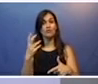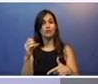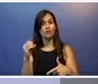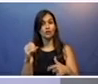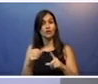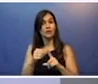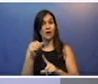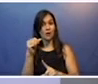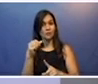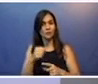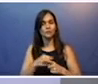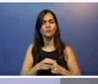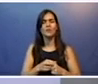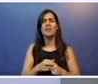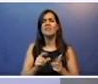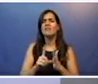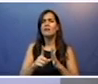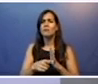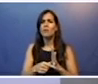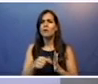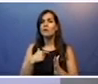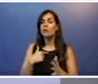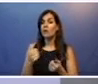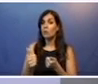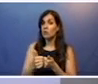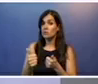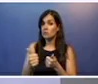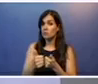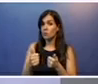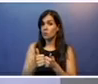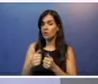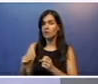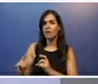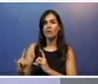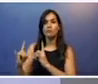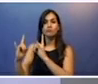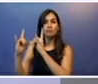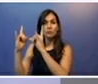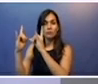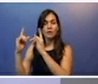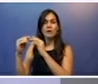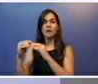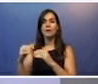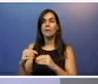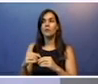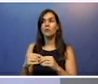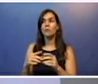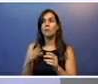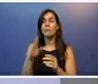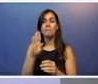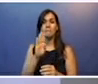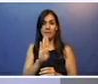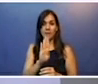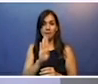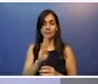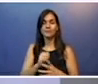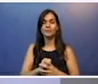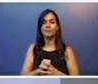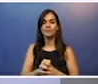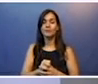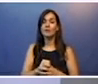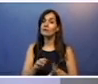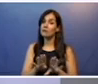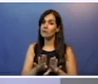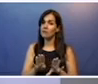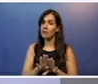Depois aproximou-se 250 metros da torre, colocando o teodolito no ponto B e mediu o ângulo